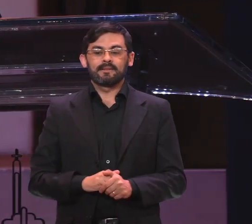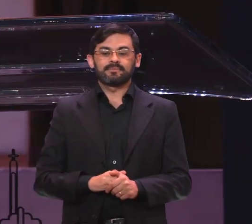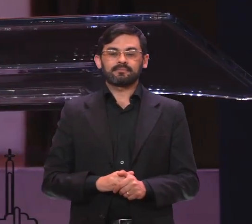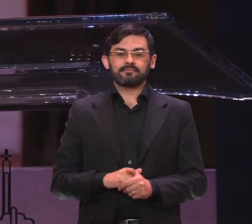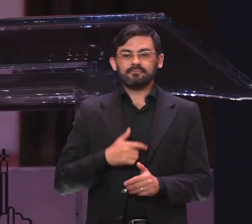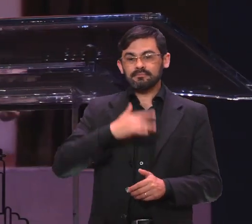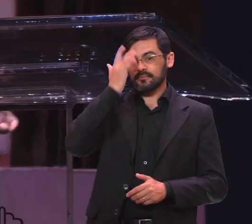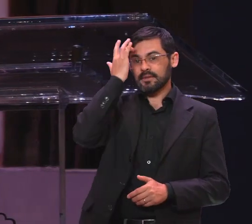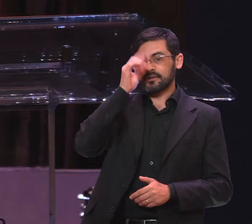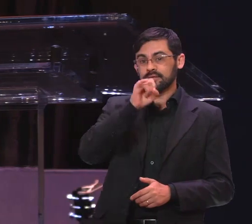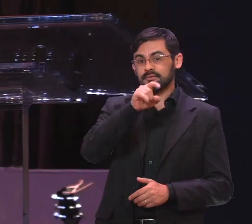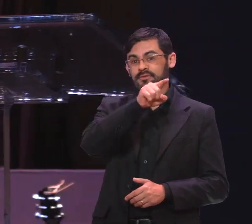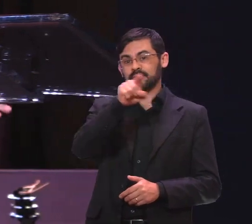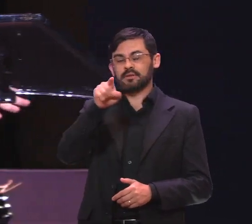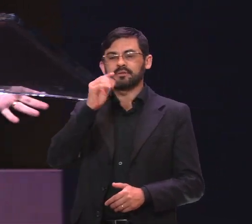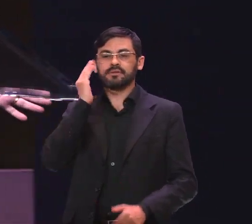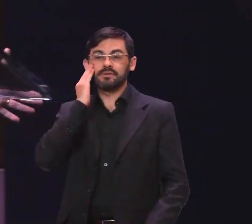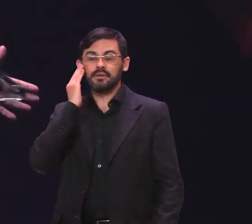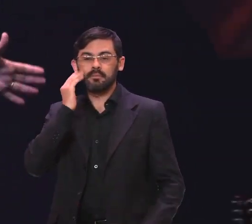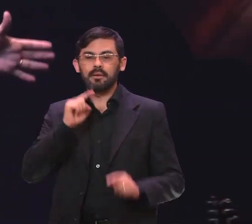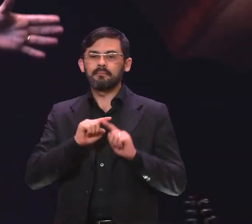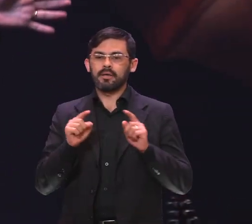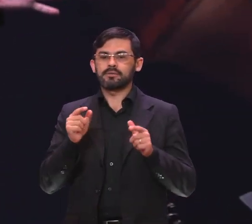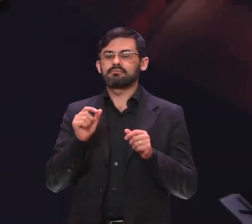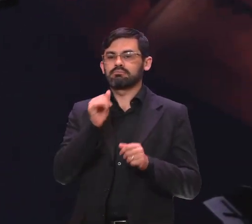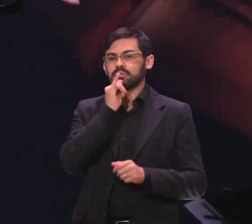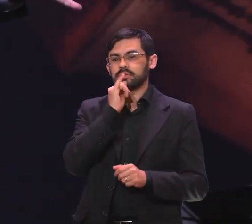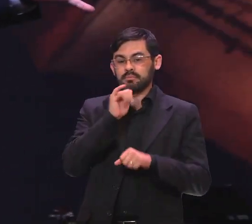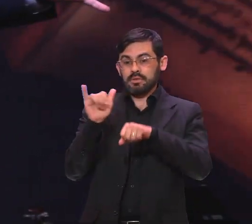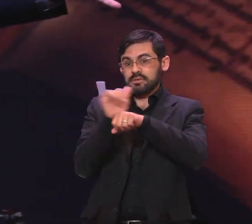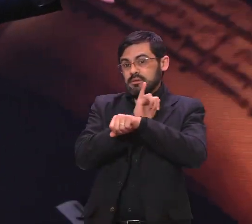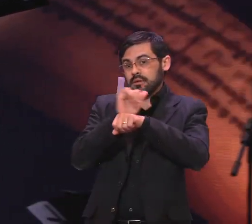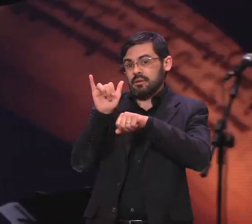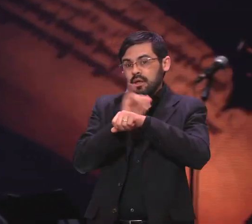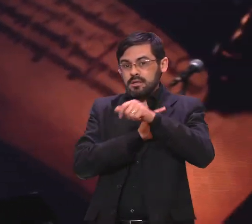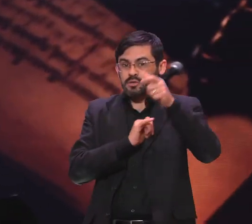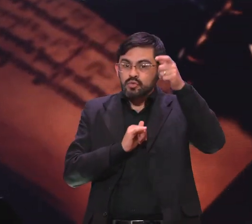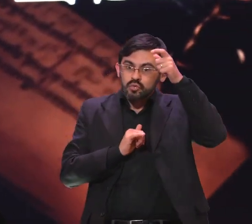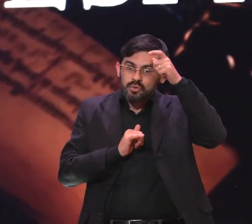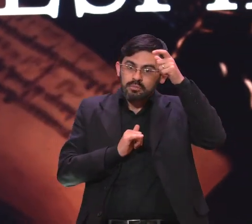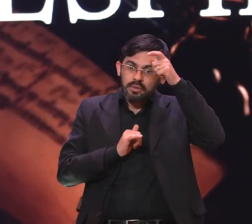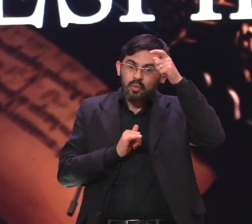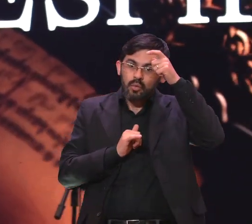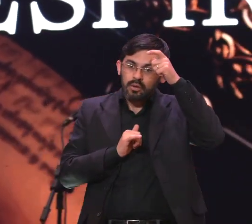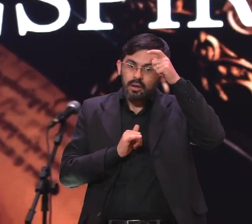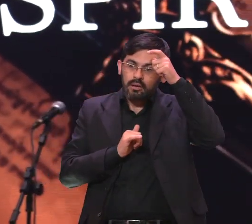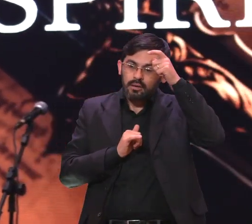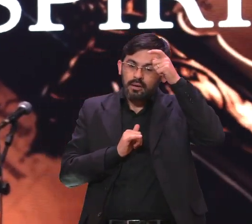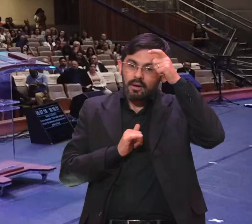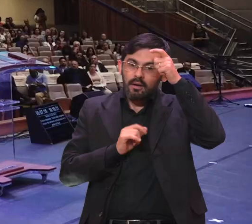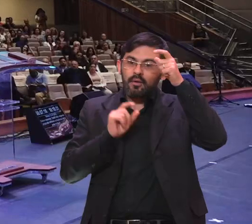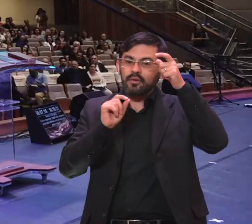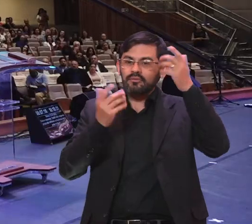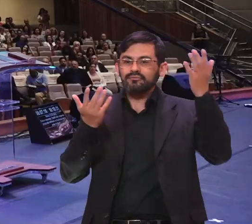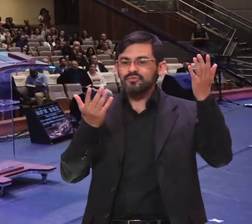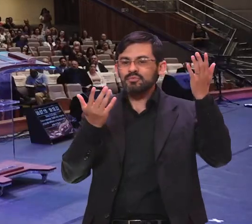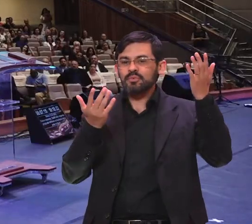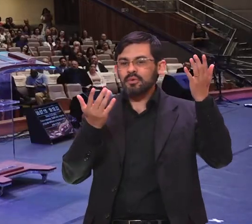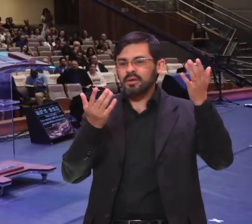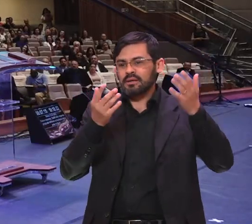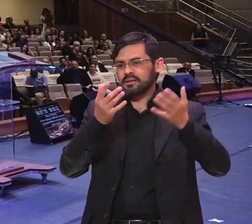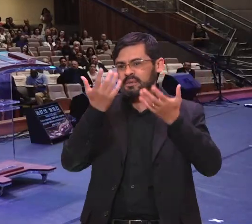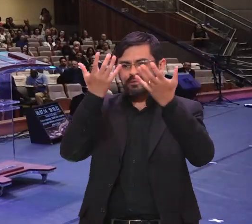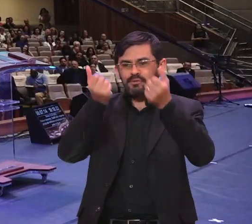Eu não sei se você sabia, uma das maneiras do inimigo impedir que as Escrituras cheguem para as pessoas é tornando ela